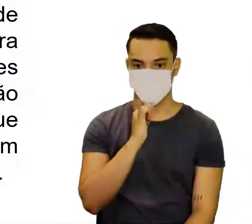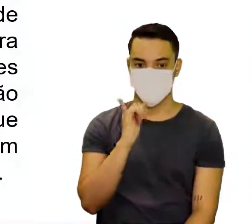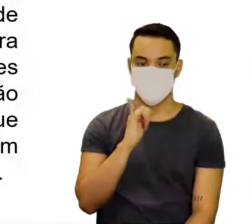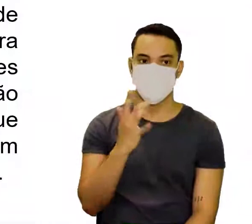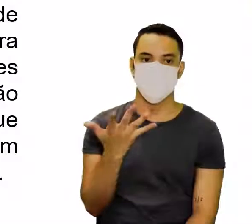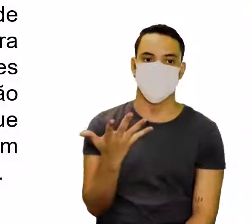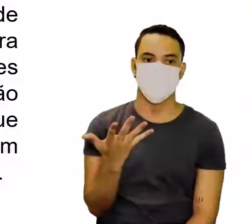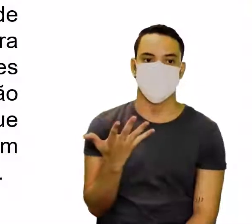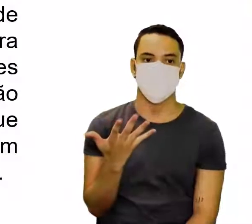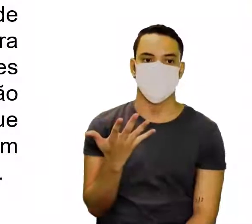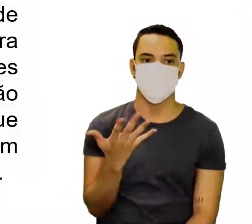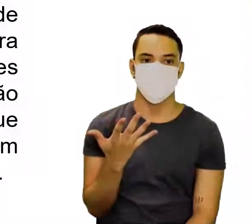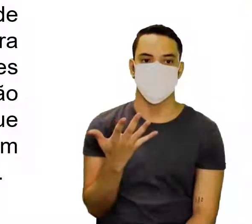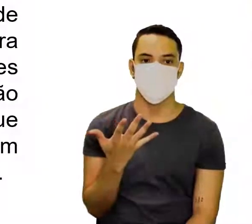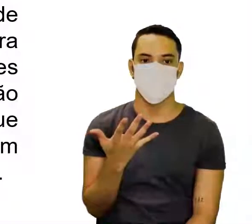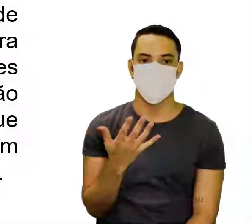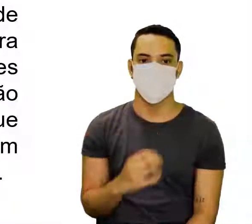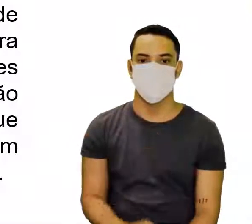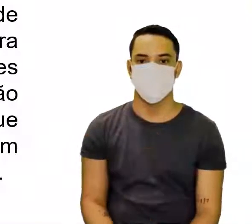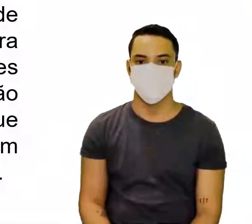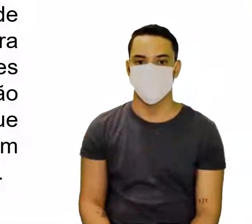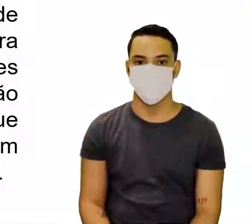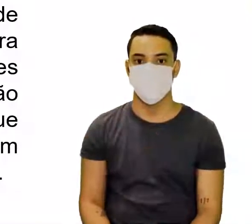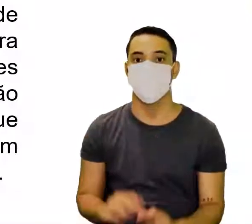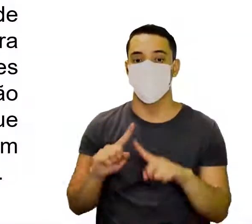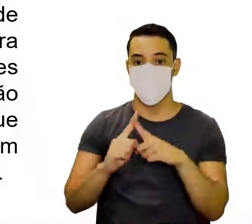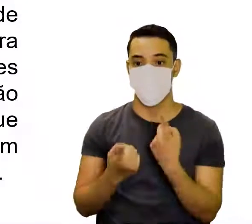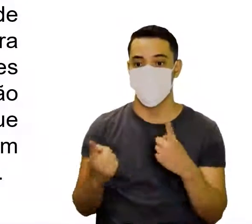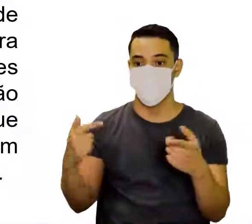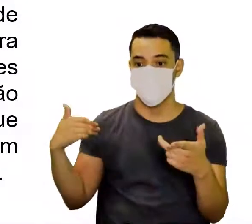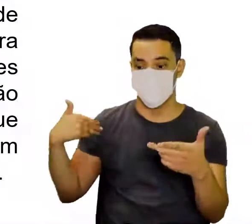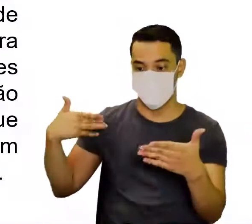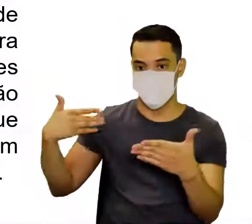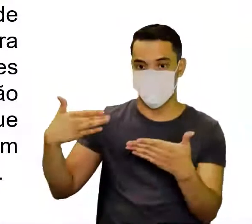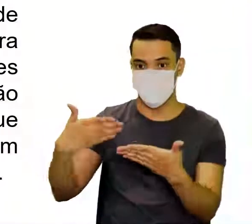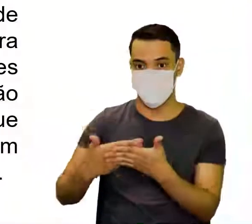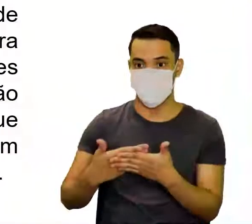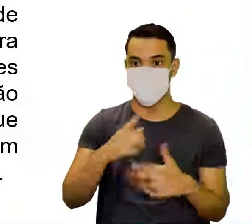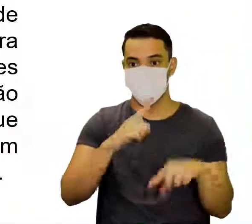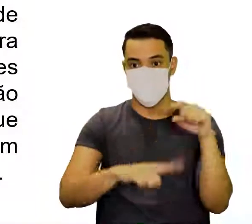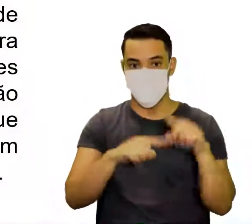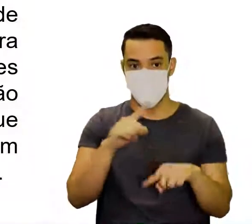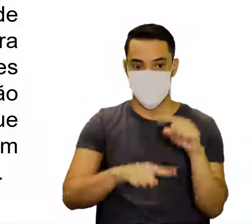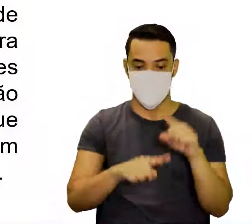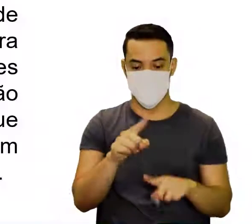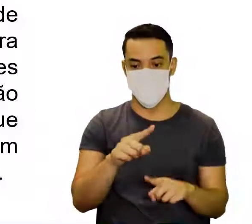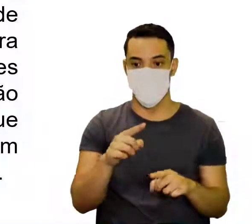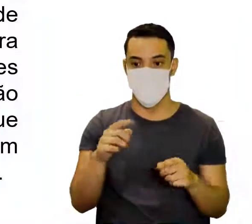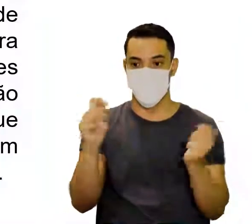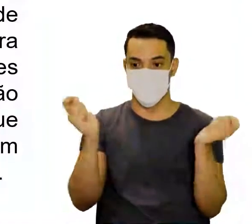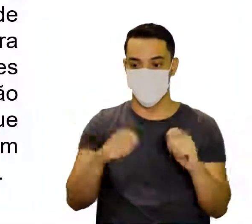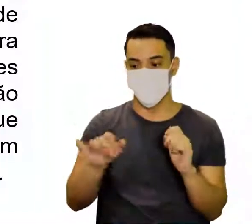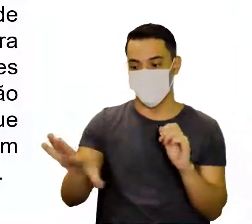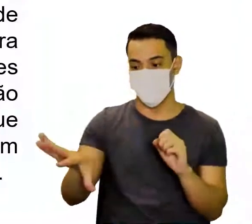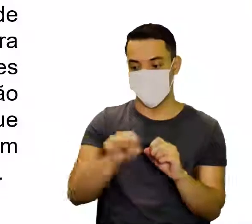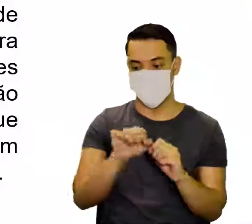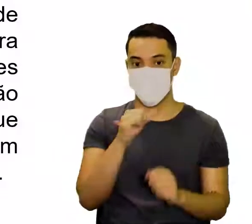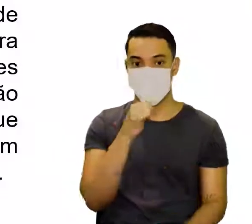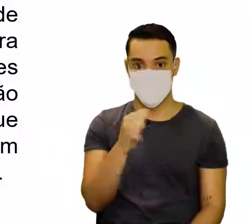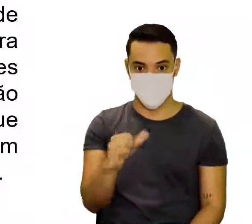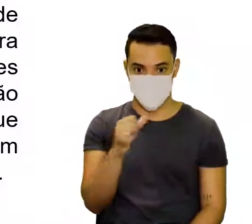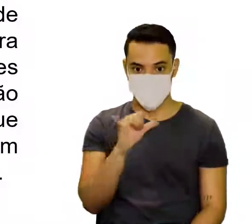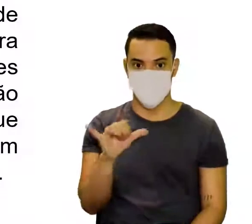mas esta pequena duração quando estes corpos são eletrizados pelos métodos vistos